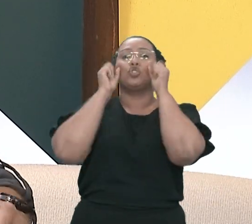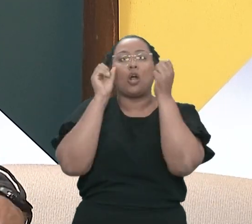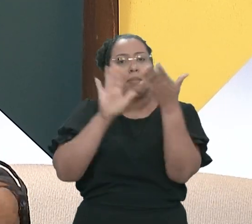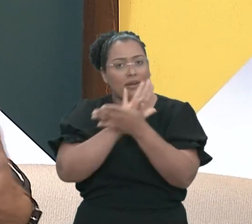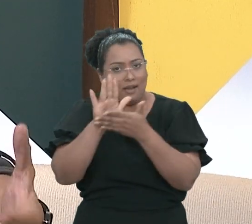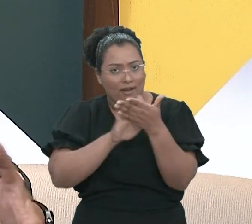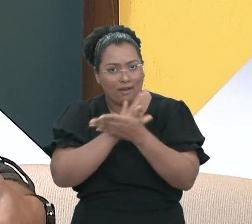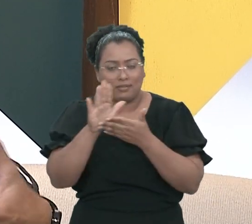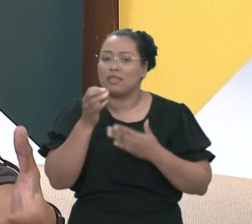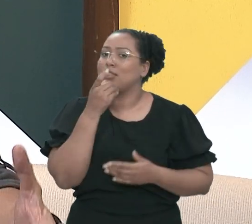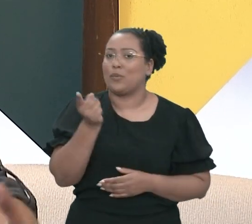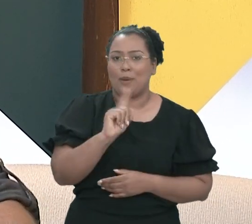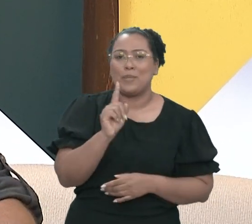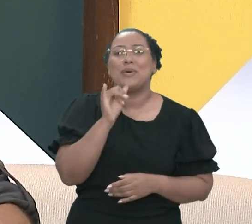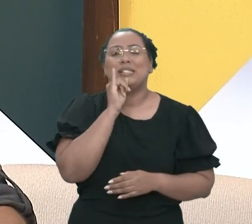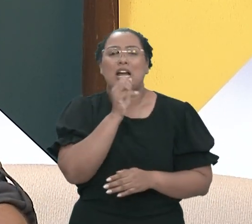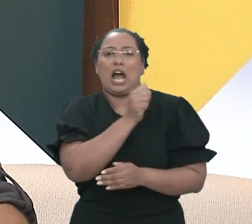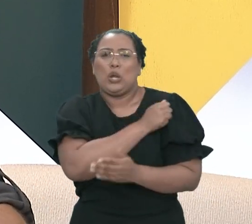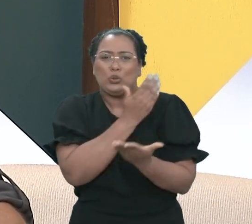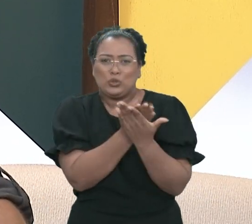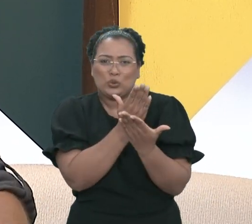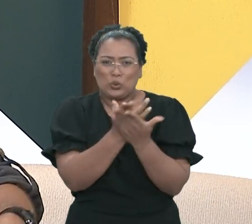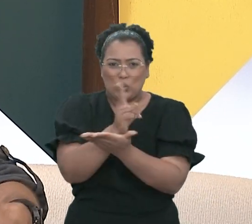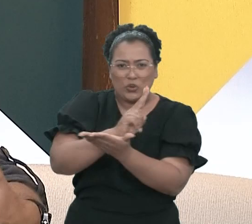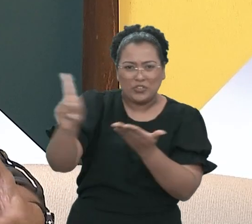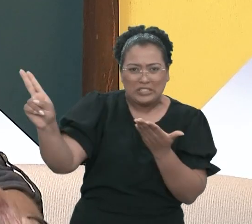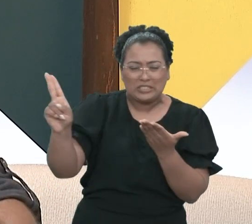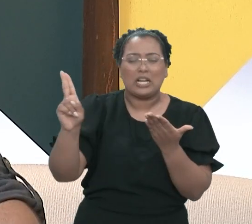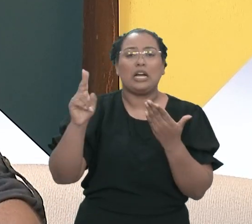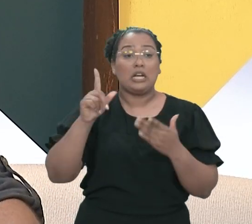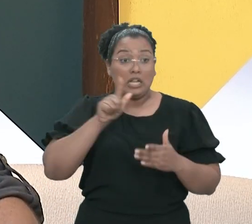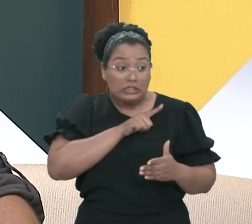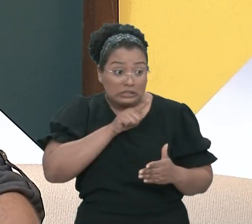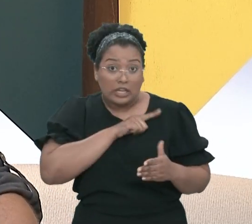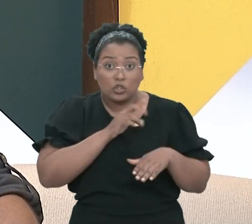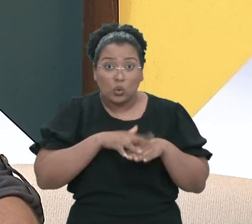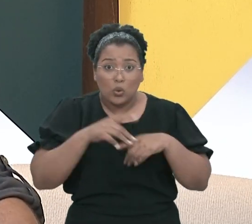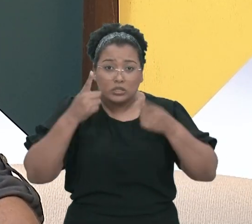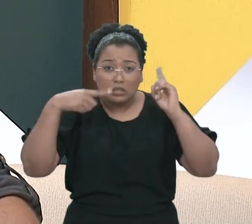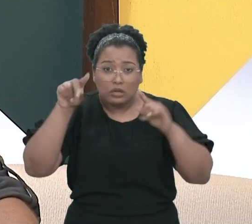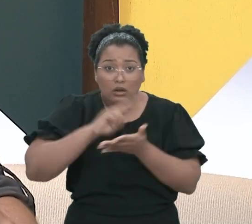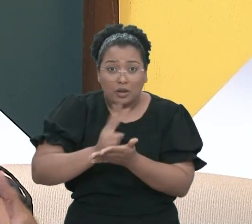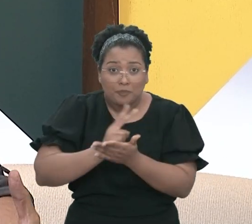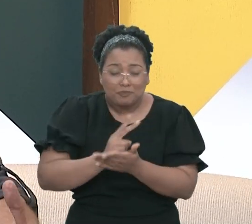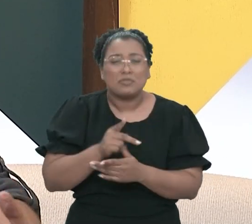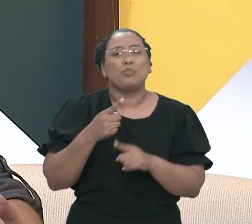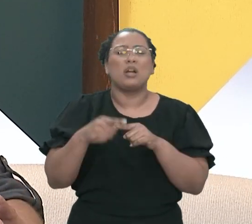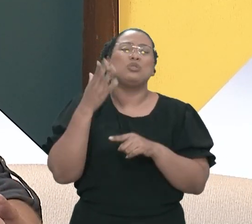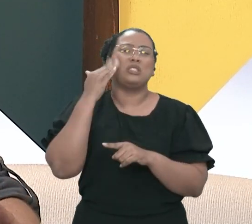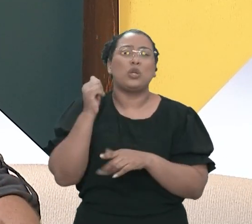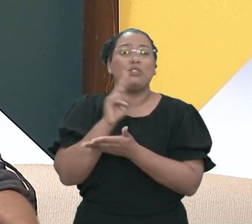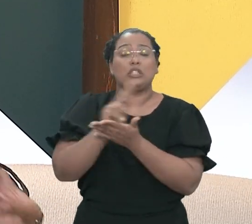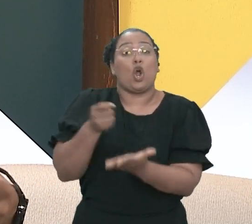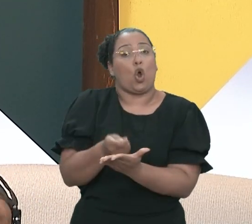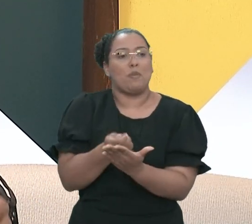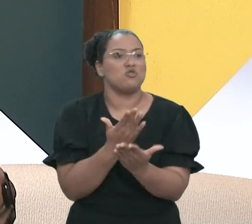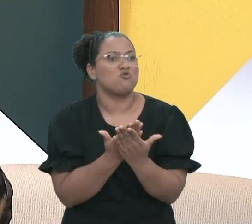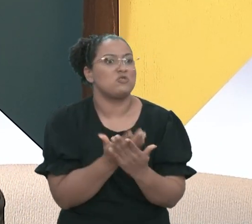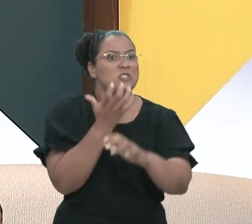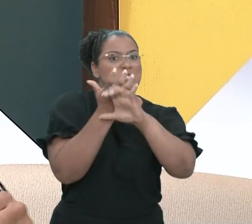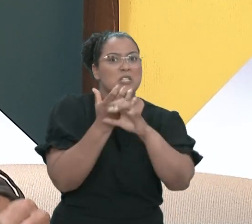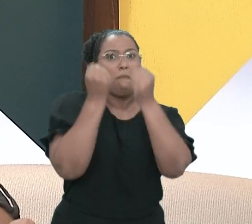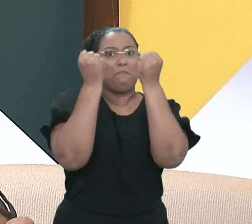Então, para aqueles alunos universitários que têm epilepsia e na universidade tem muito trabalho, tem muito estudo, tem muita pressão,